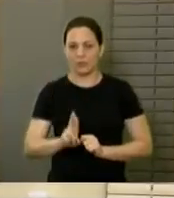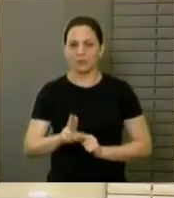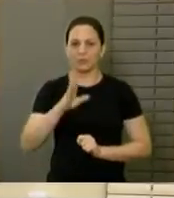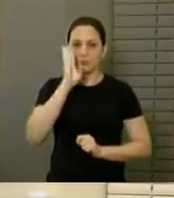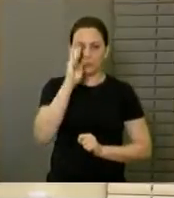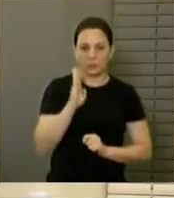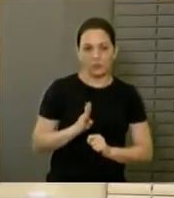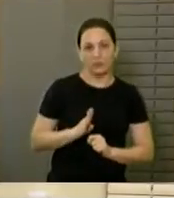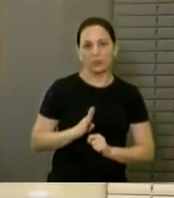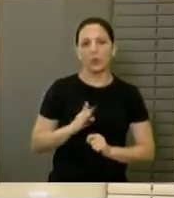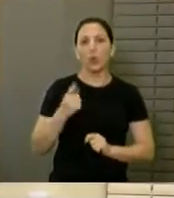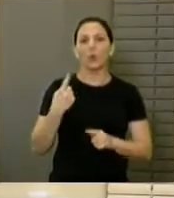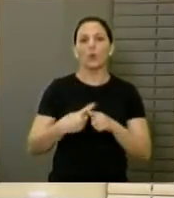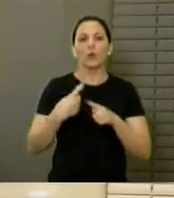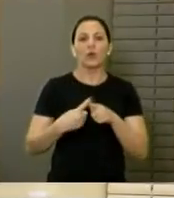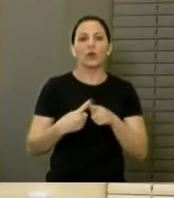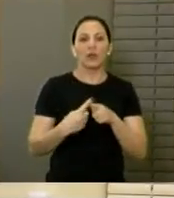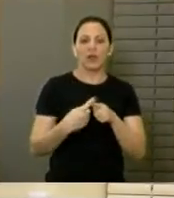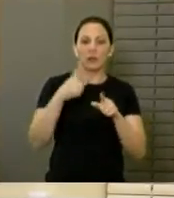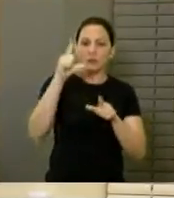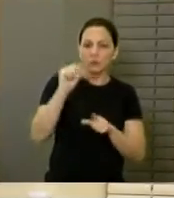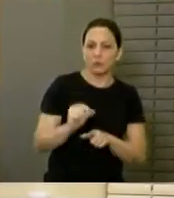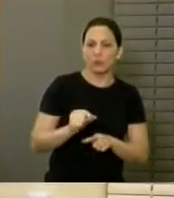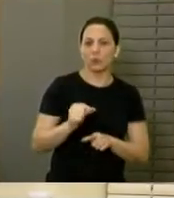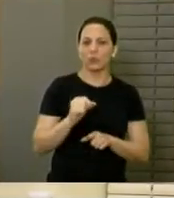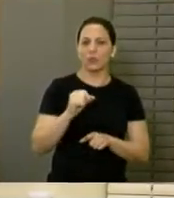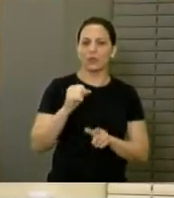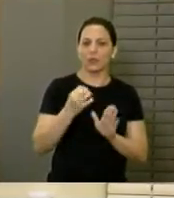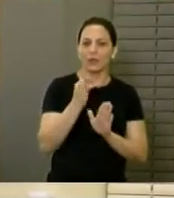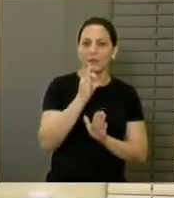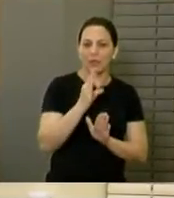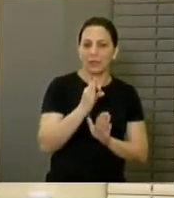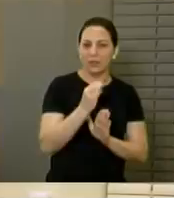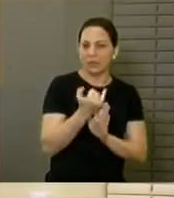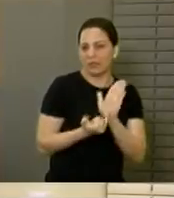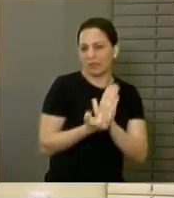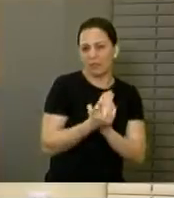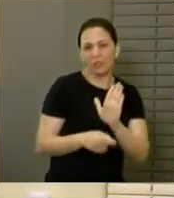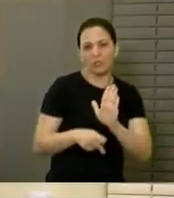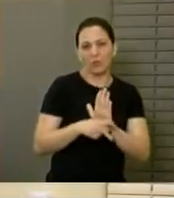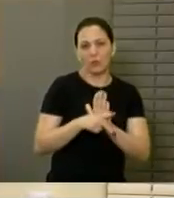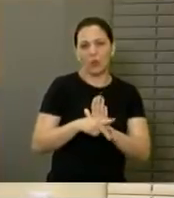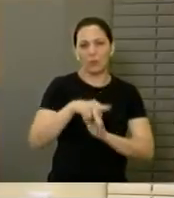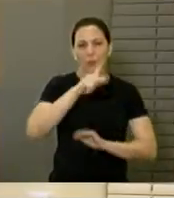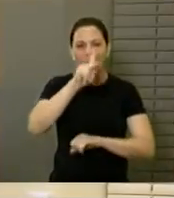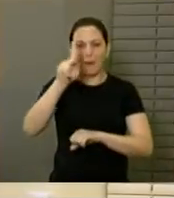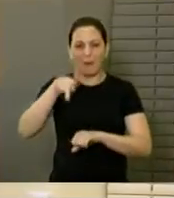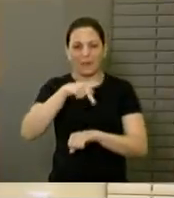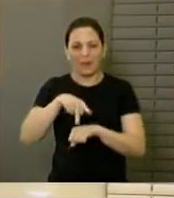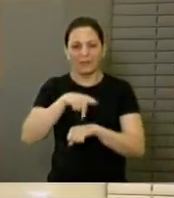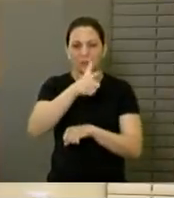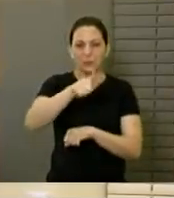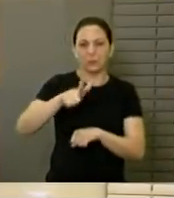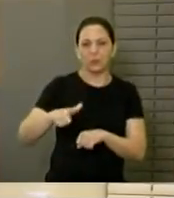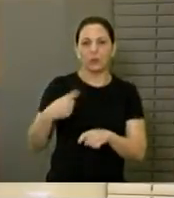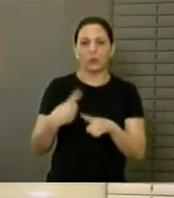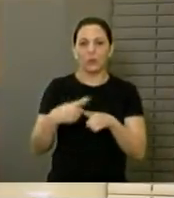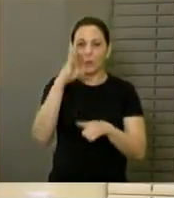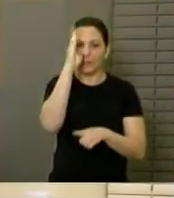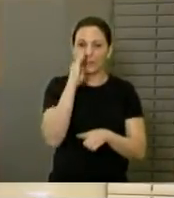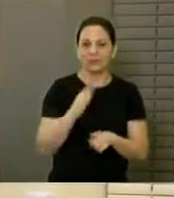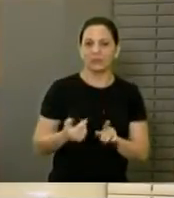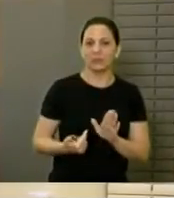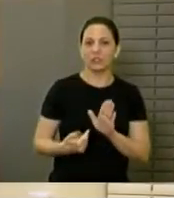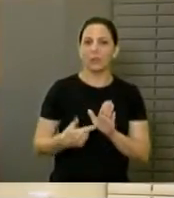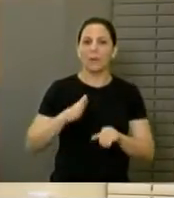reduzi-la? Por que não estabelecermos as mesmas taxas que todos os demais países do mundo adotaram neste momento? Porque o Brasil precisa ser o país